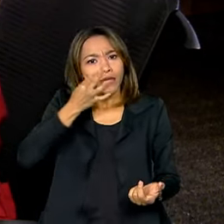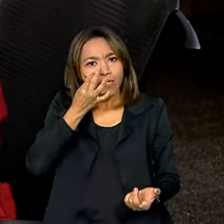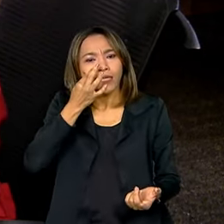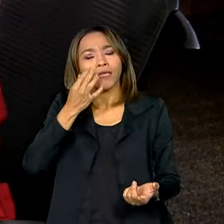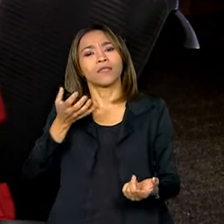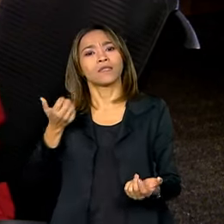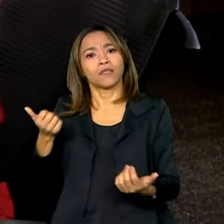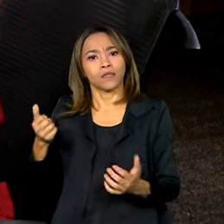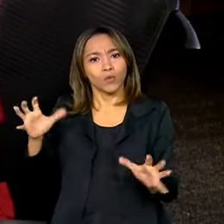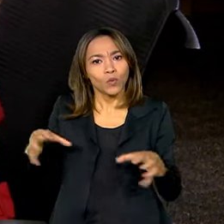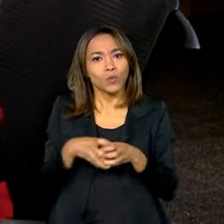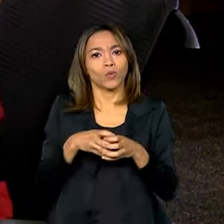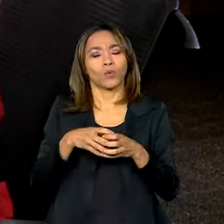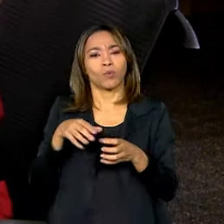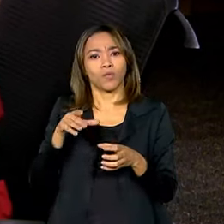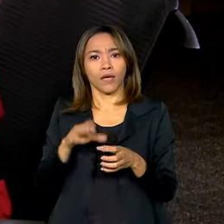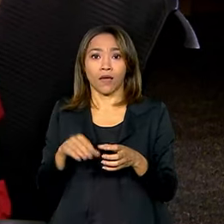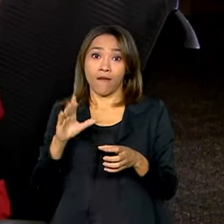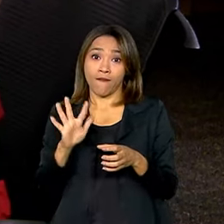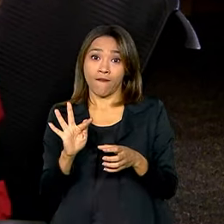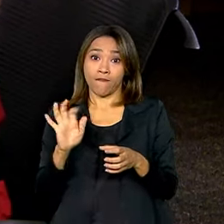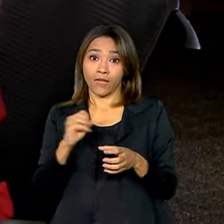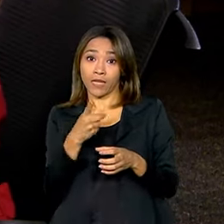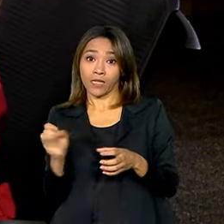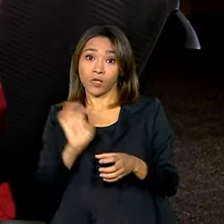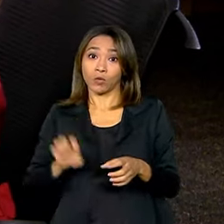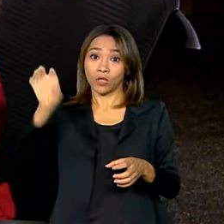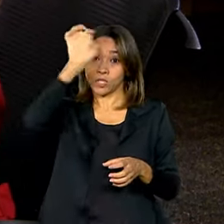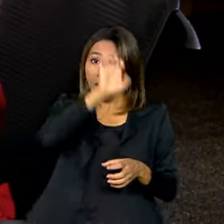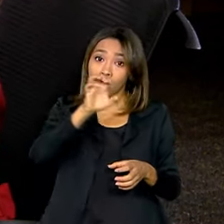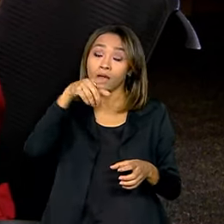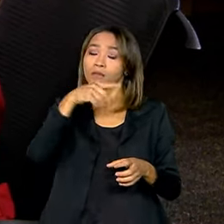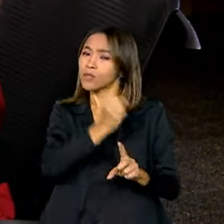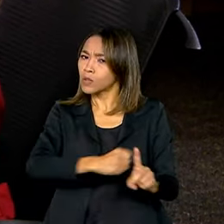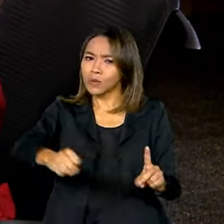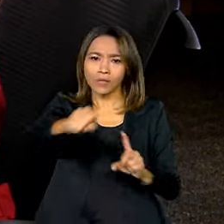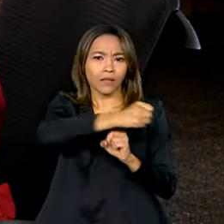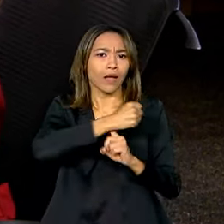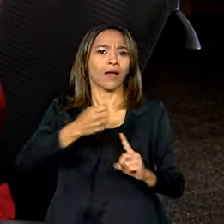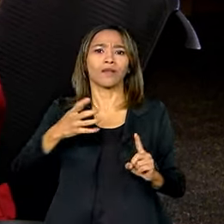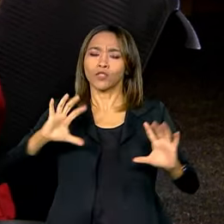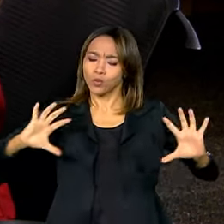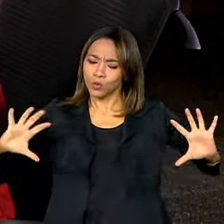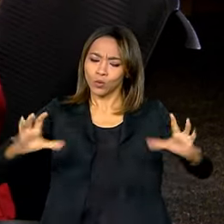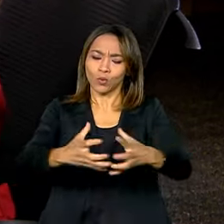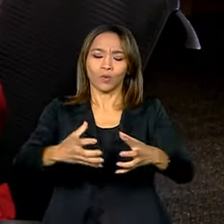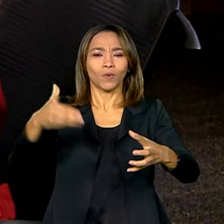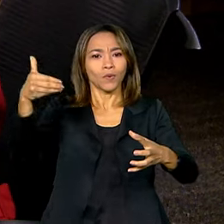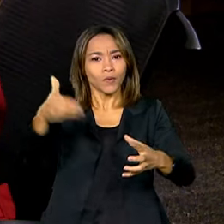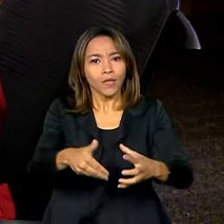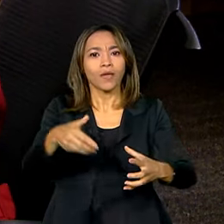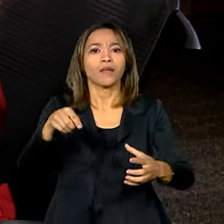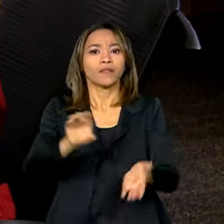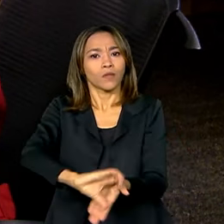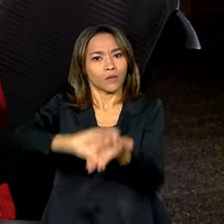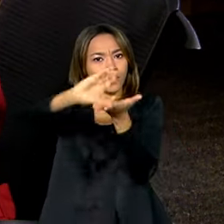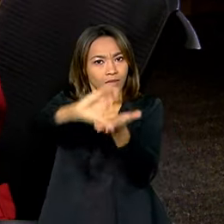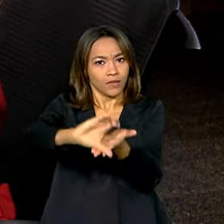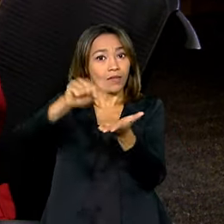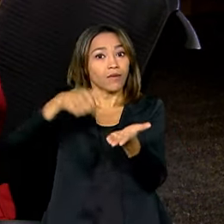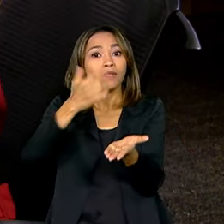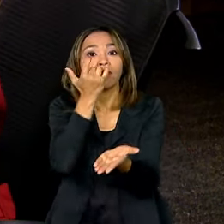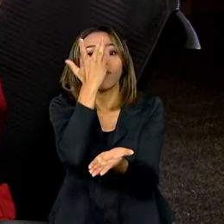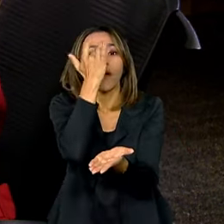e da aquicultura, das federações estaduais, enfim, da sociedade civil. Não são canais que estão sendo abertos, que facilitam